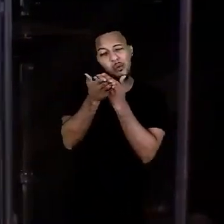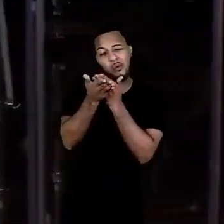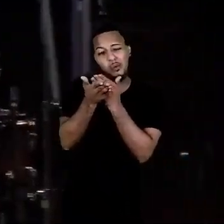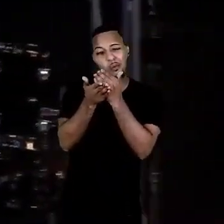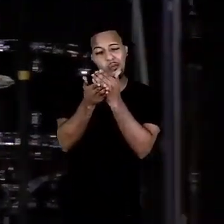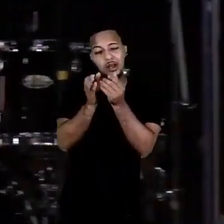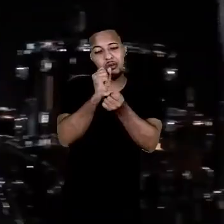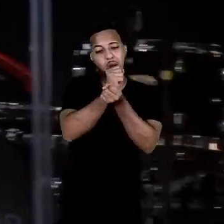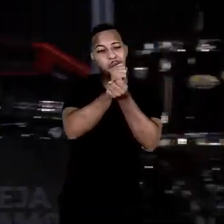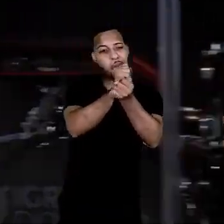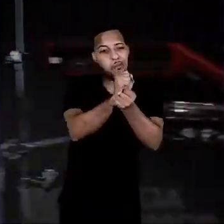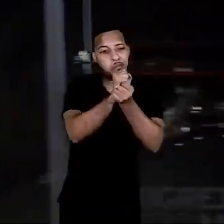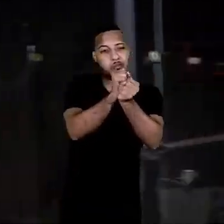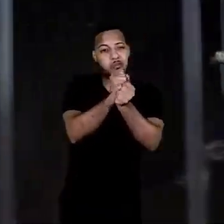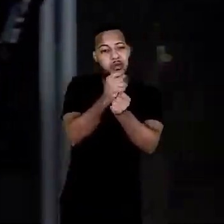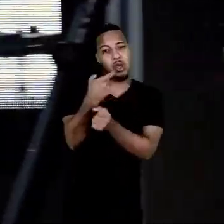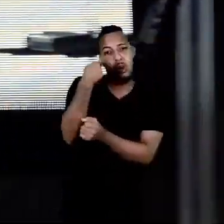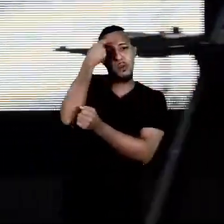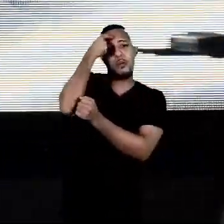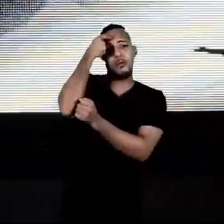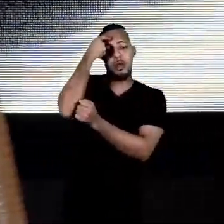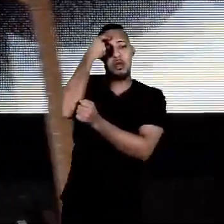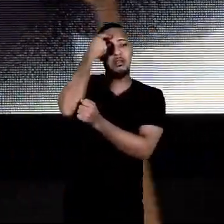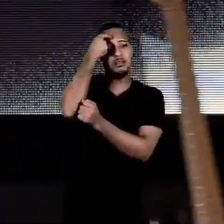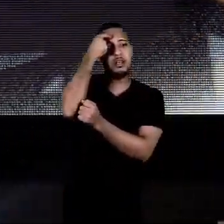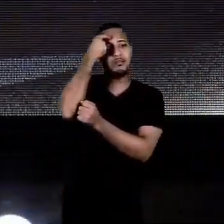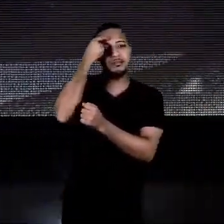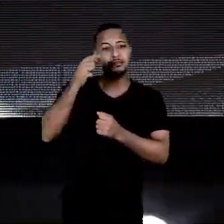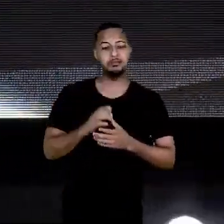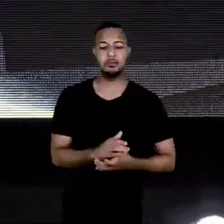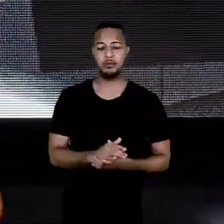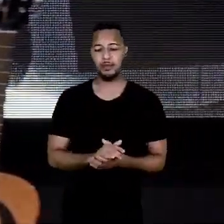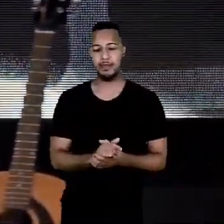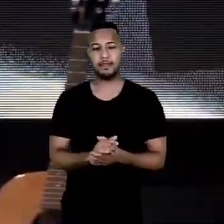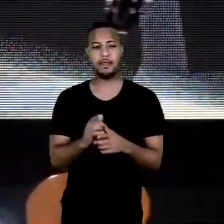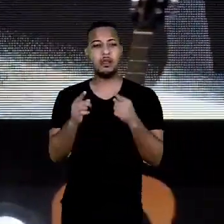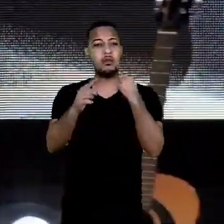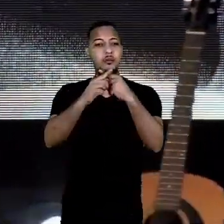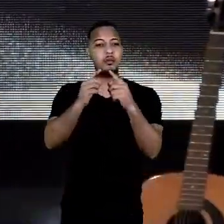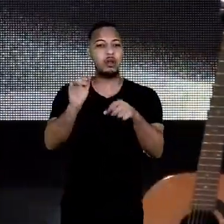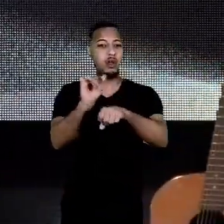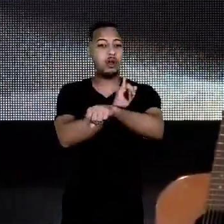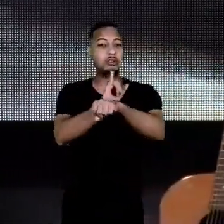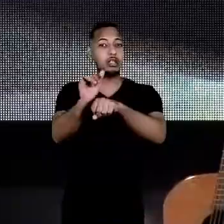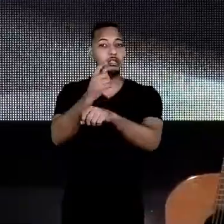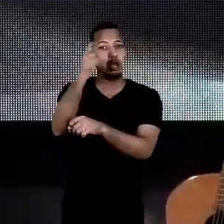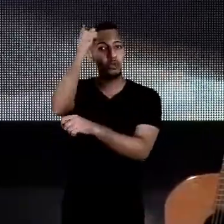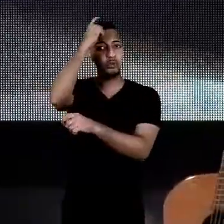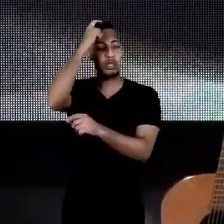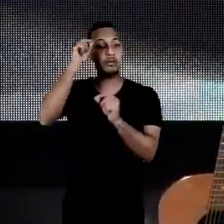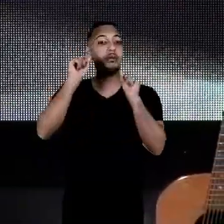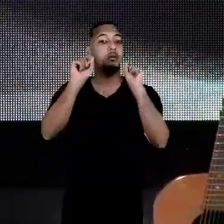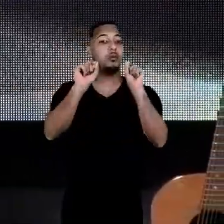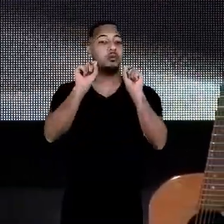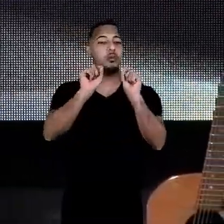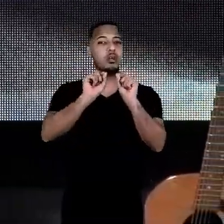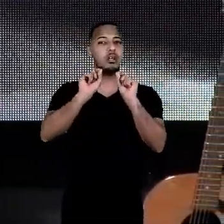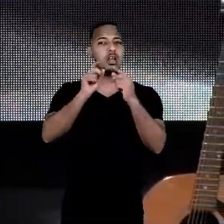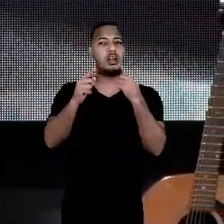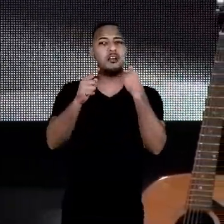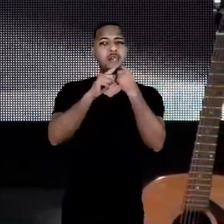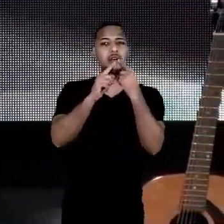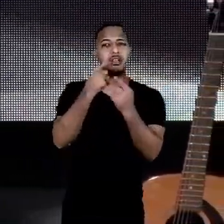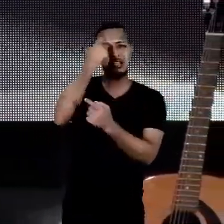a prisão, o objetivo de Satanás é justamente travar, prender, matar e fazer com que a pessoa